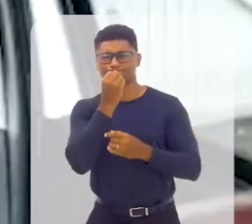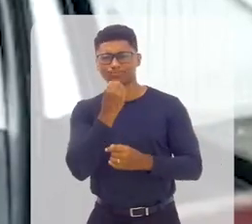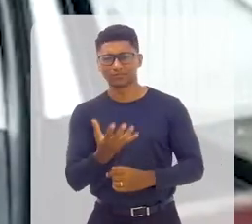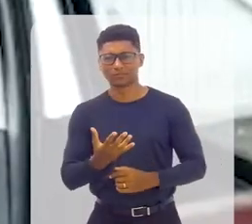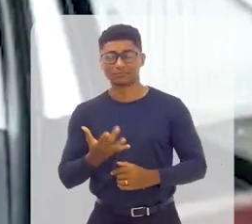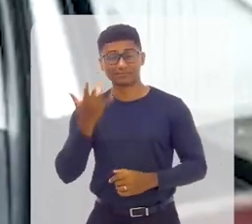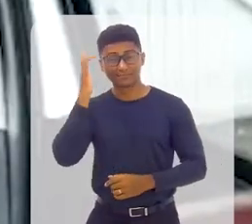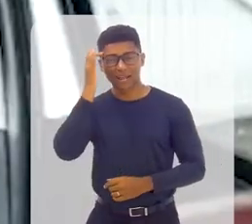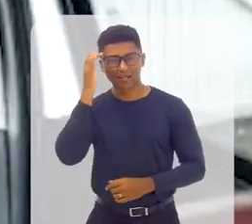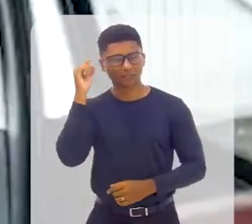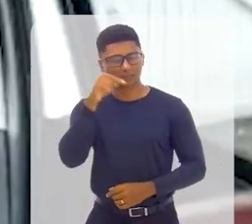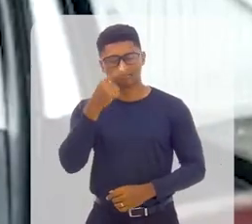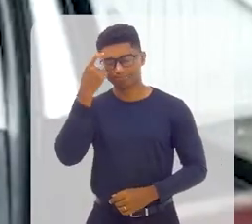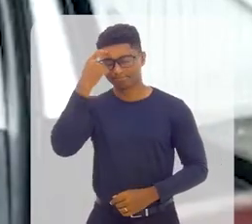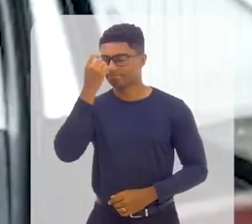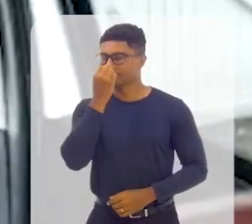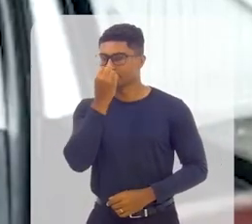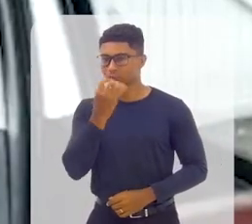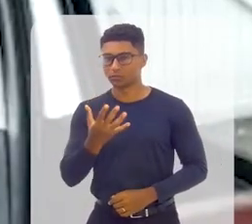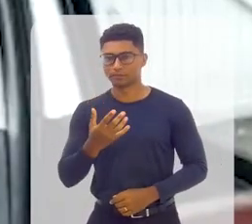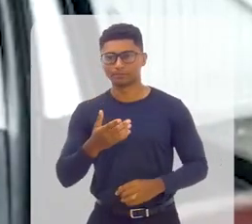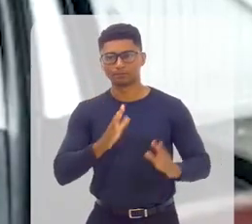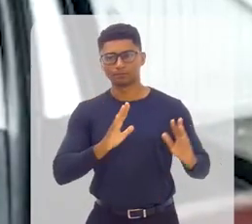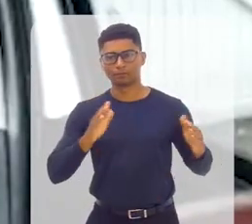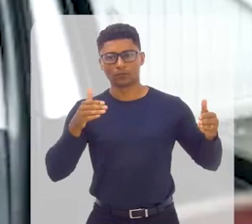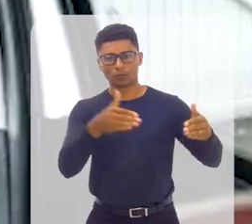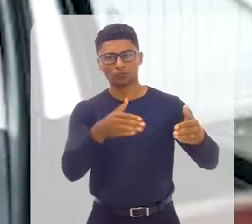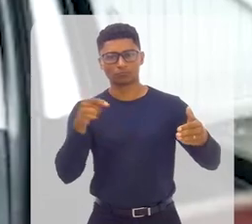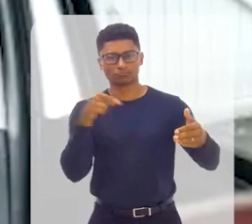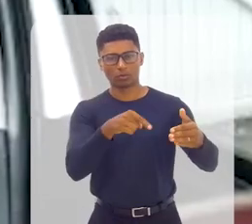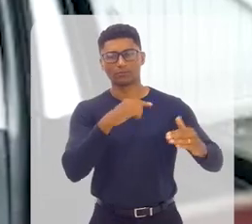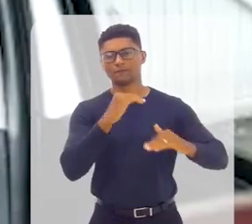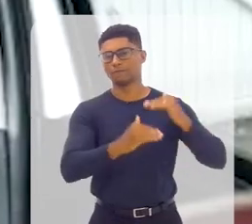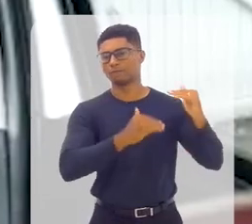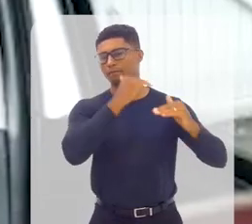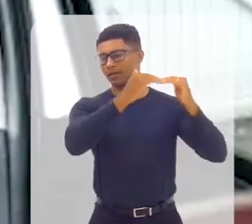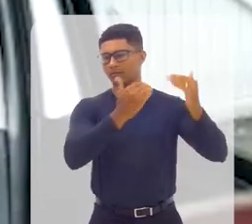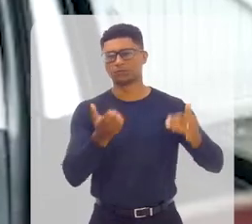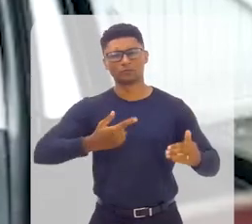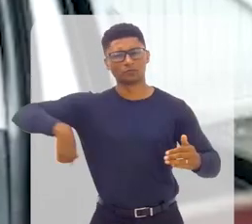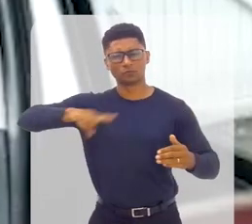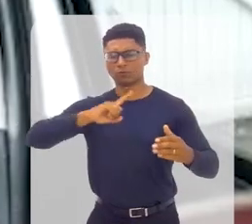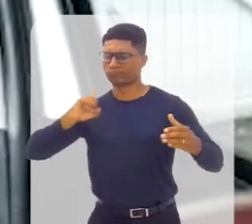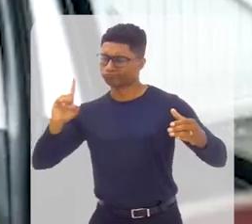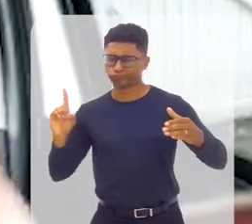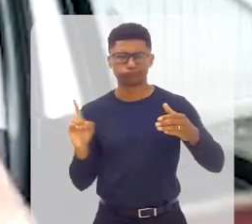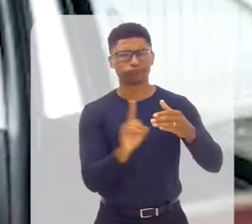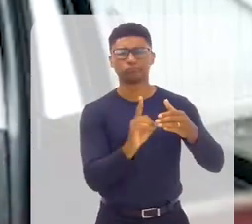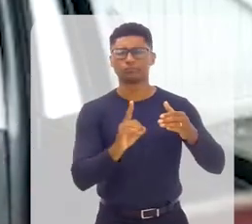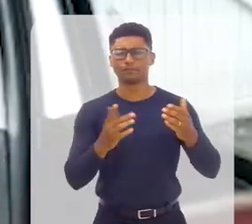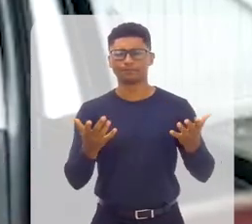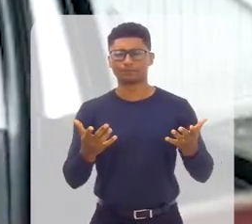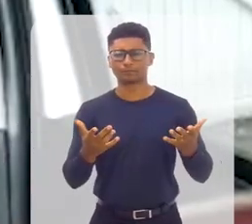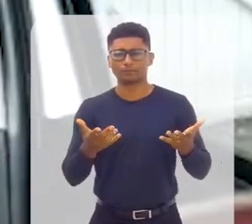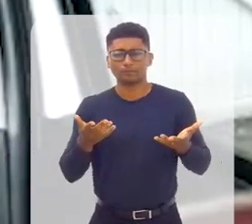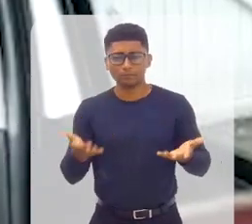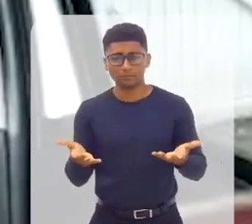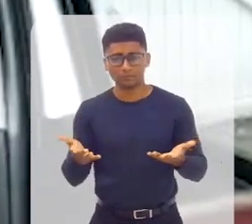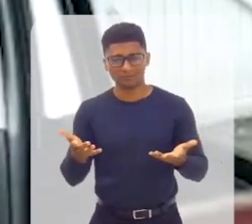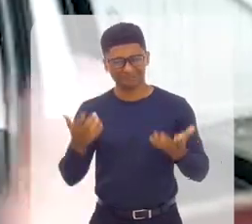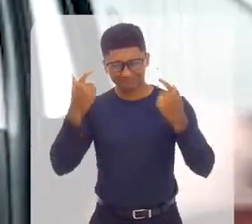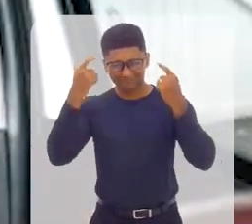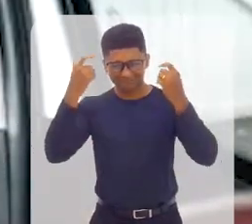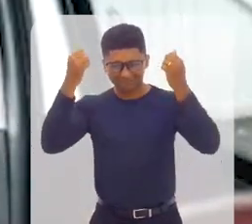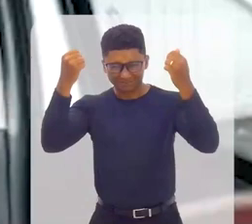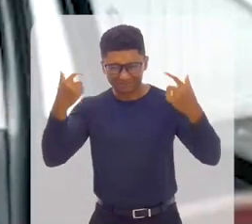essa foi uma das maiores ideias, um gol de placa, né, o Fórum, né? Desenvolvimento. A gente vem participando dele e a construção de tudo isso que